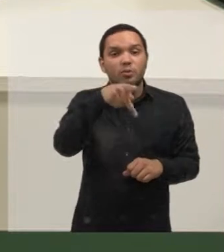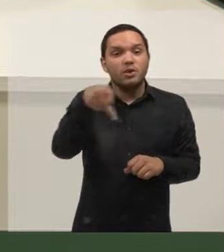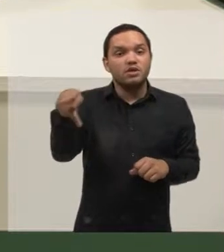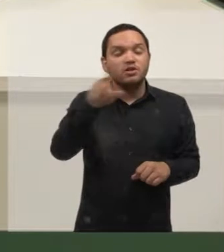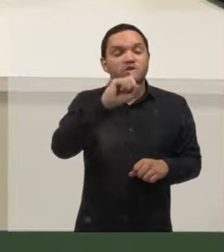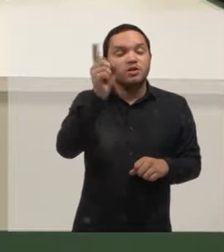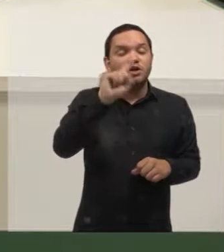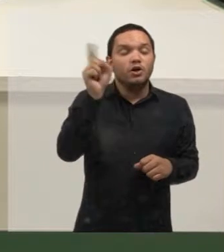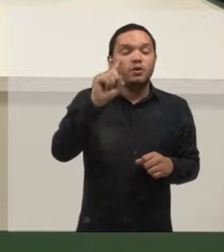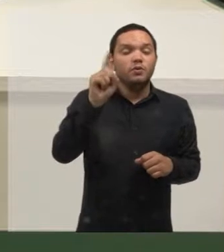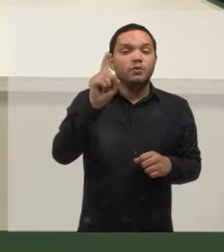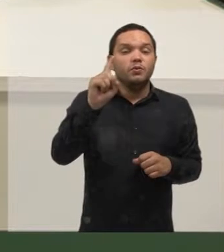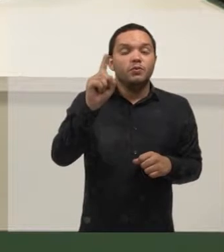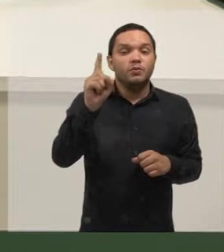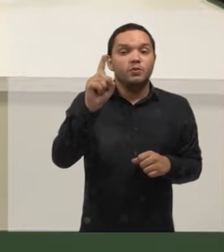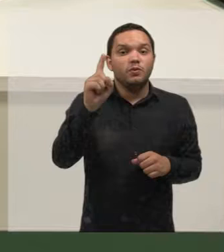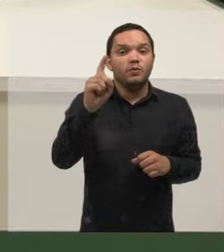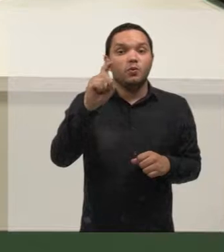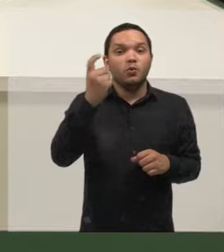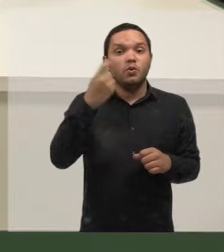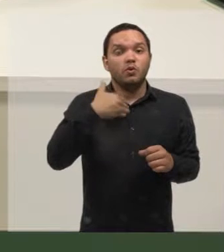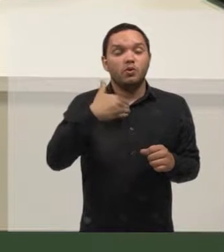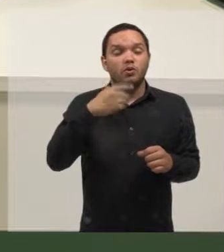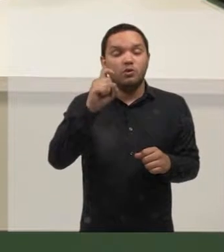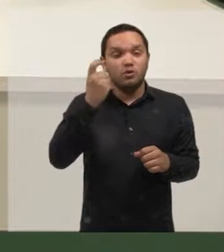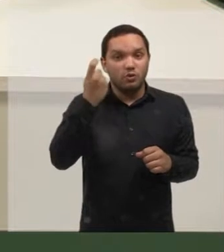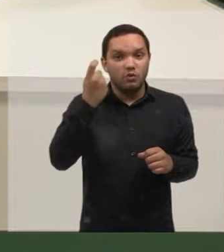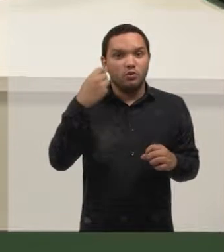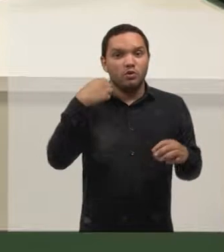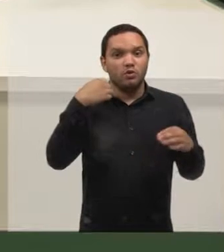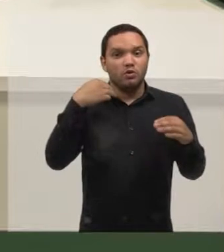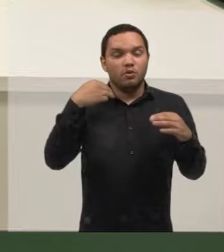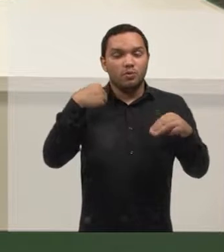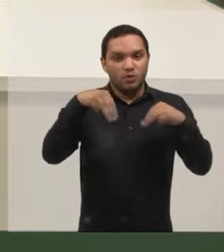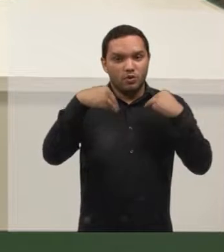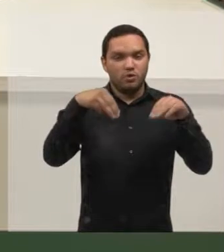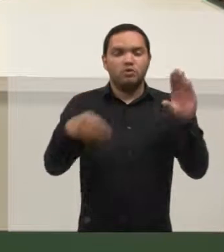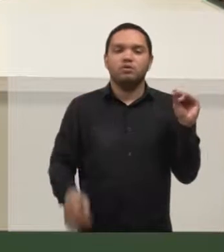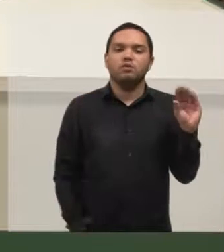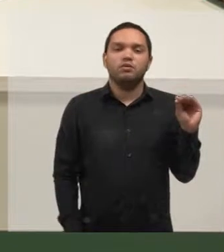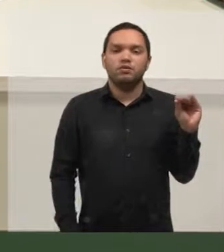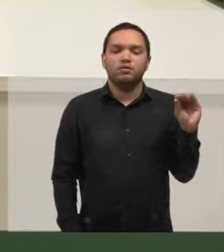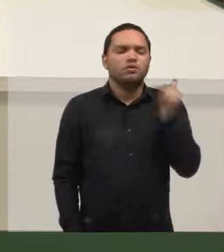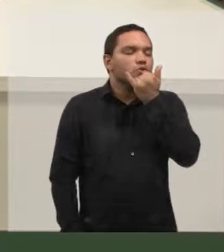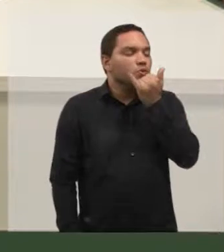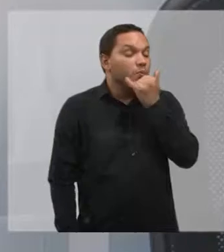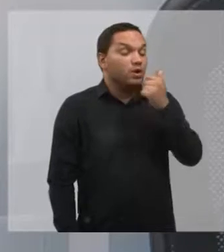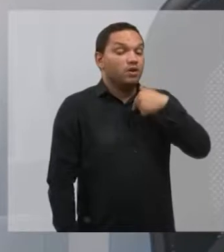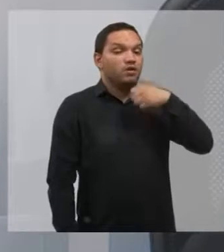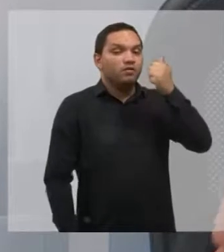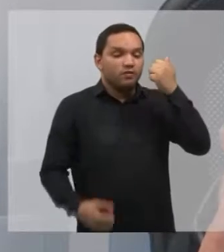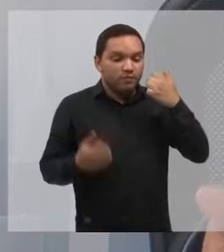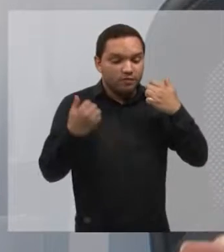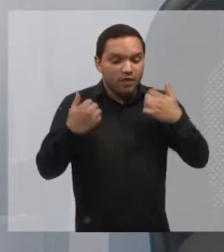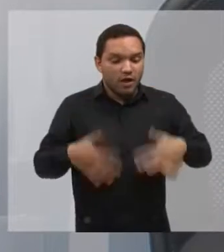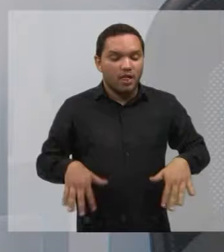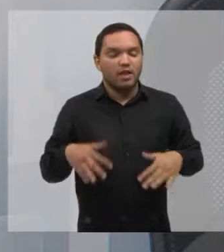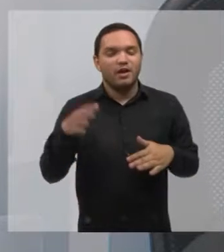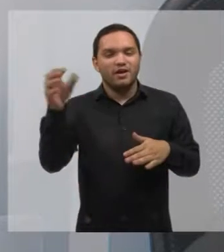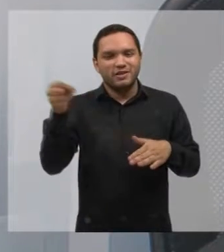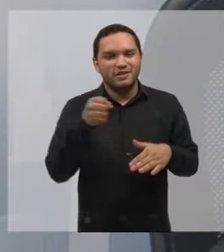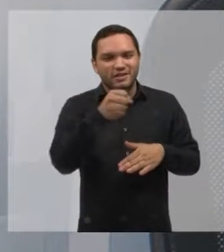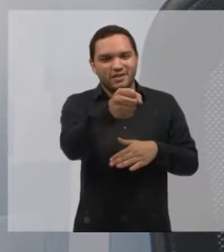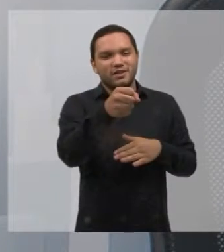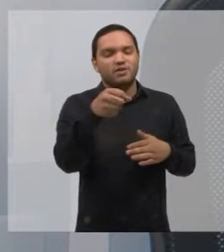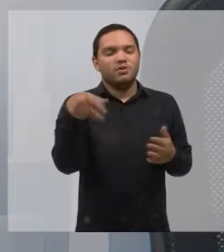não. Do ex-governador, do ex-ministro Ciro Gomes. Não, né? desculpa, eu estou dizendo quando a indicação do atual